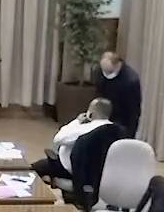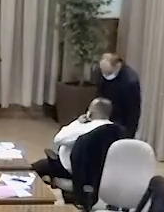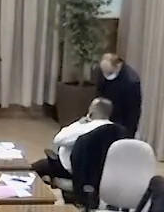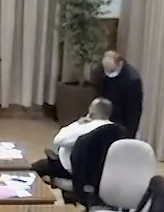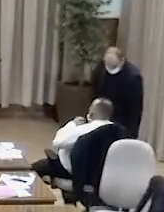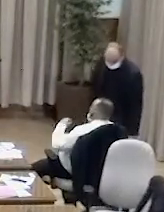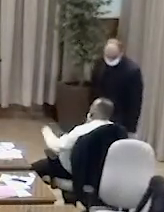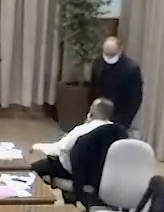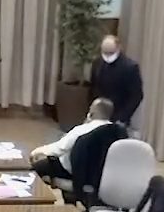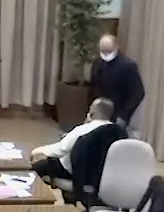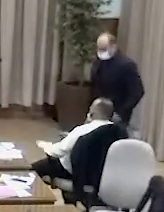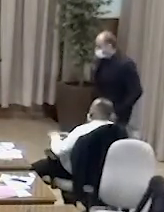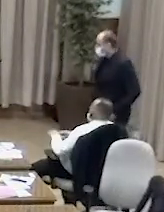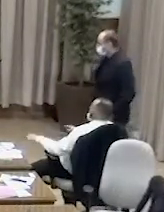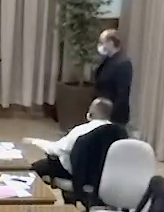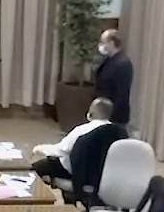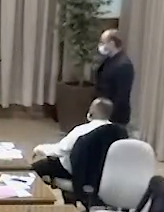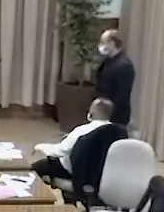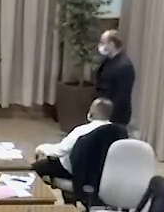Obrigado.